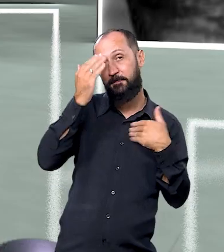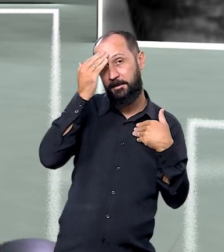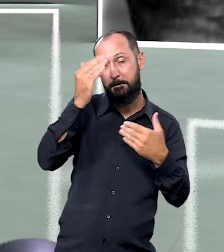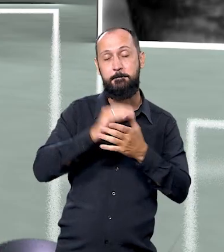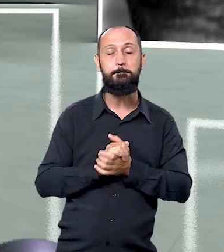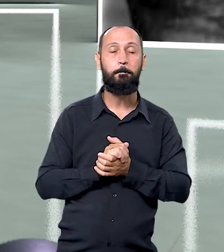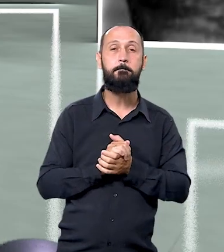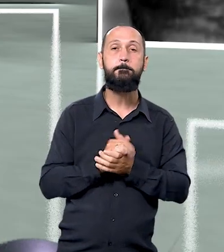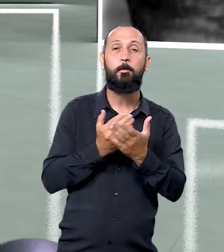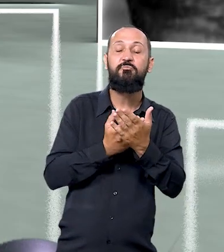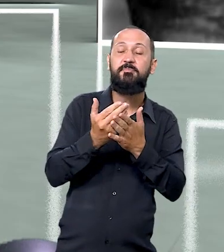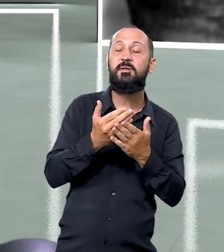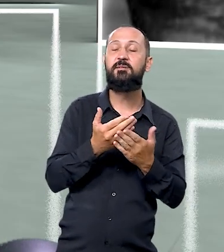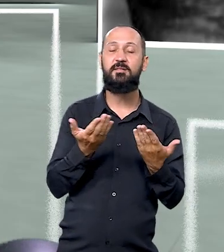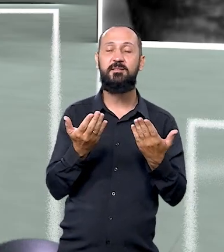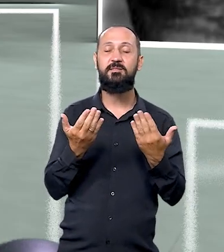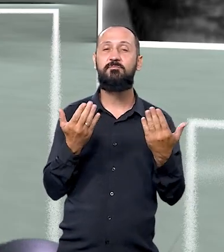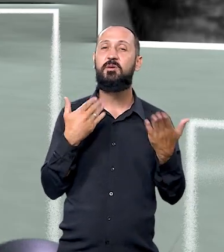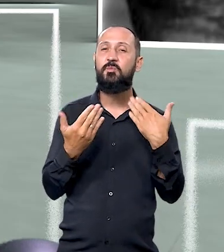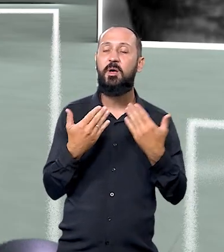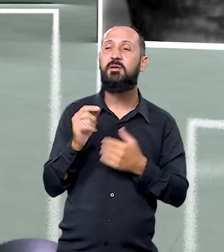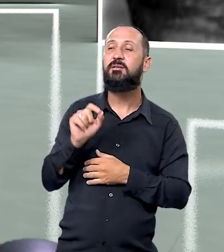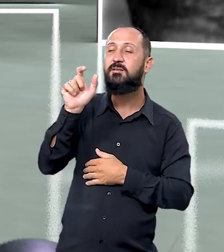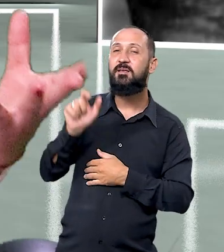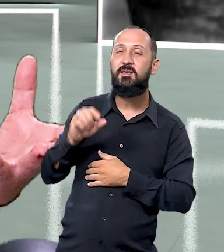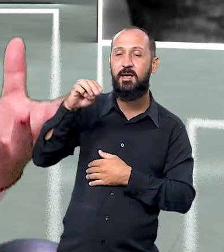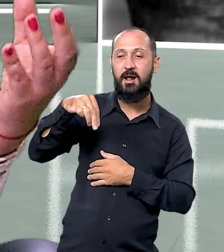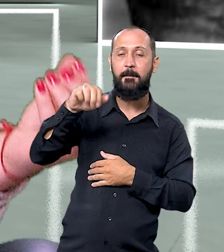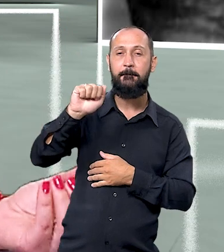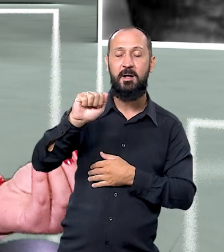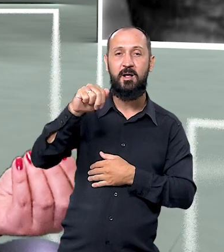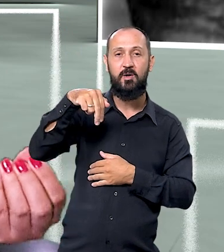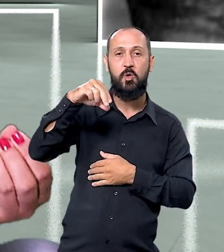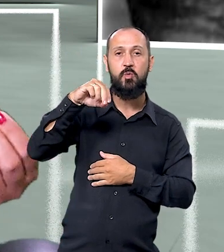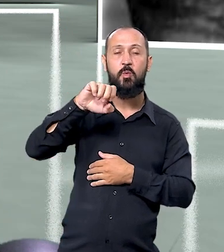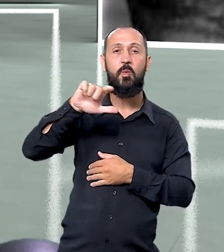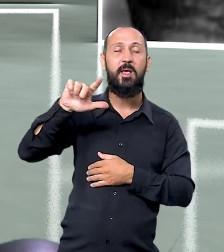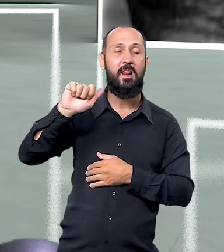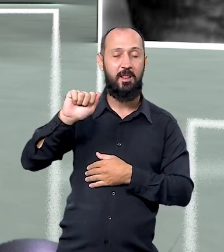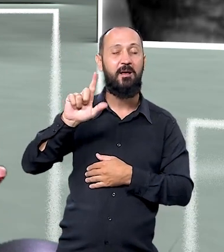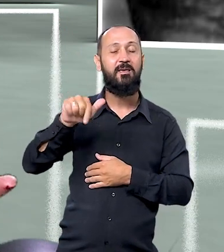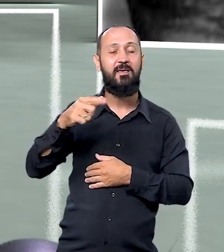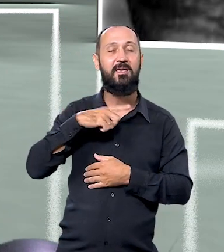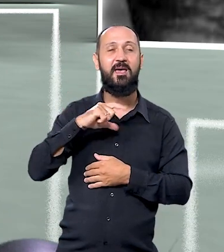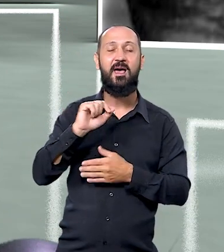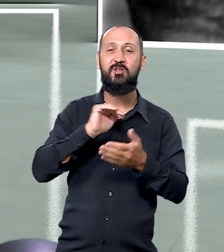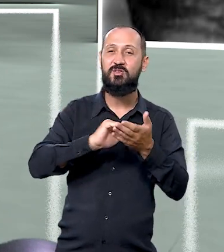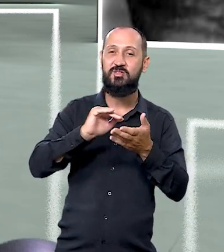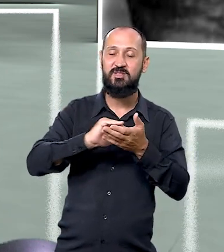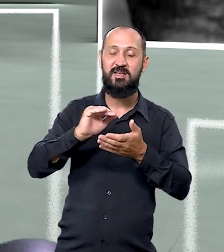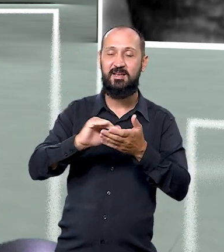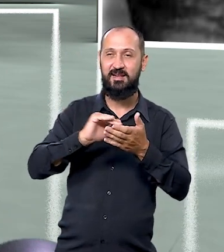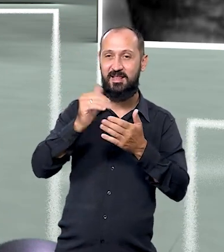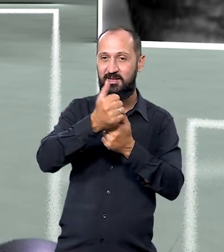Jaque. E para nós iniciarmos esse nosso bate-papo, quem é a Manuela, que agora é a nossa subsecretária de